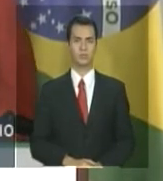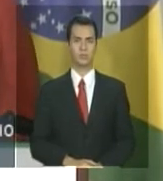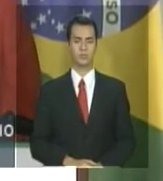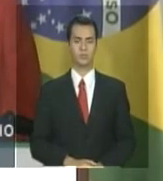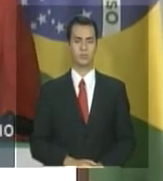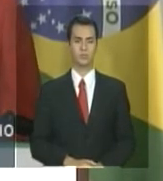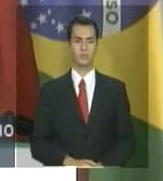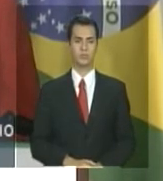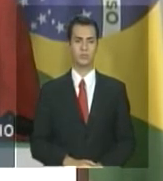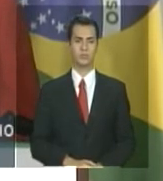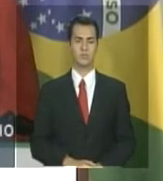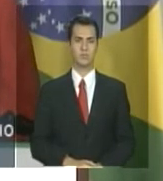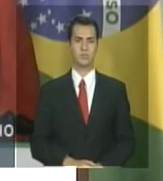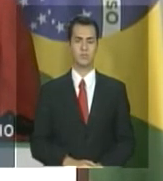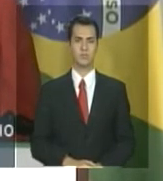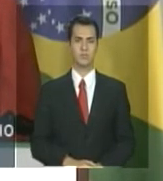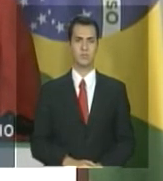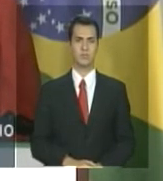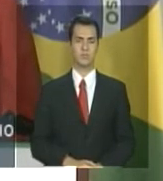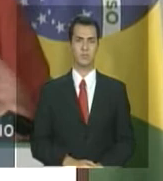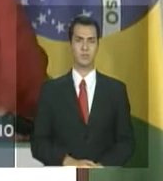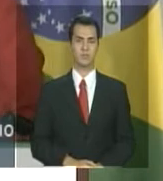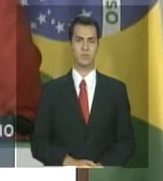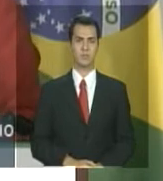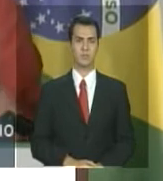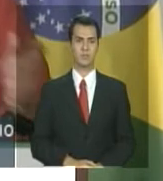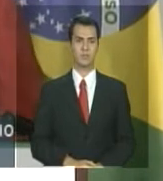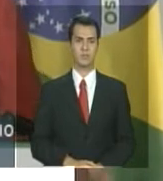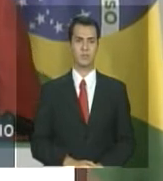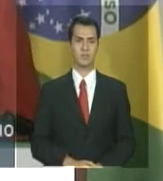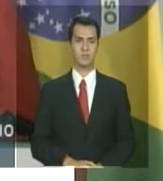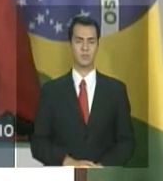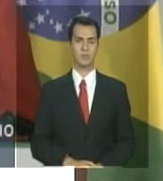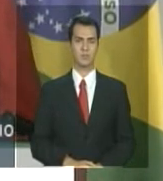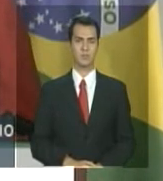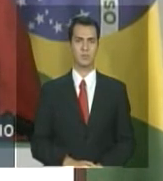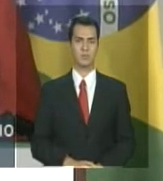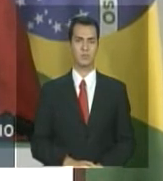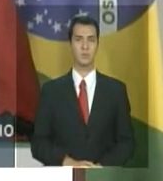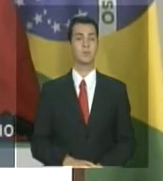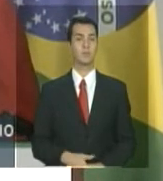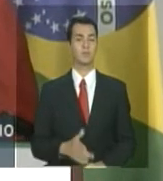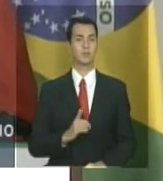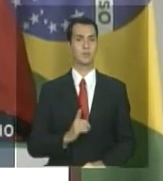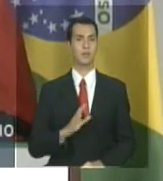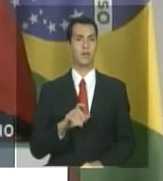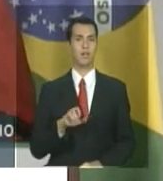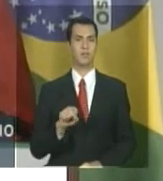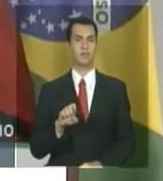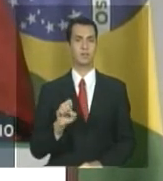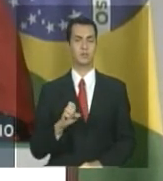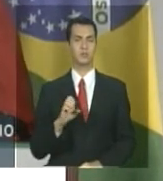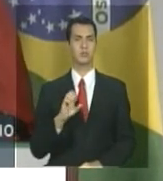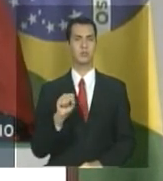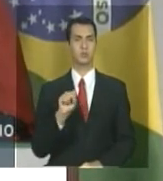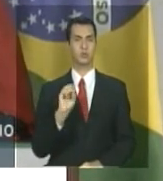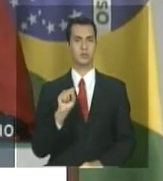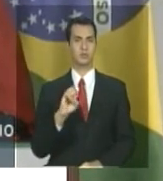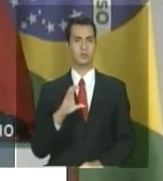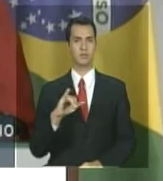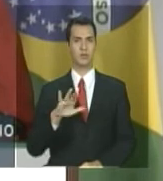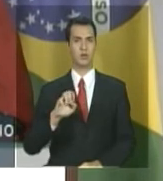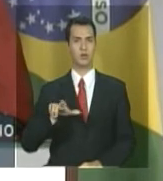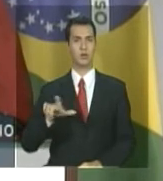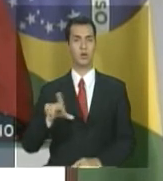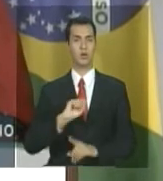a diferença entre as diferentes classes sociais, transformando a maioria da